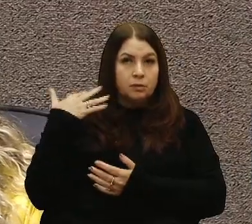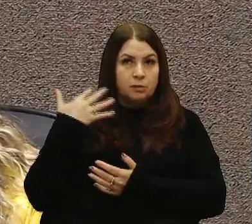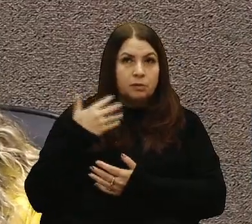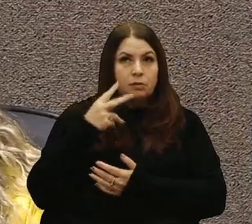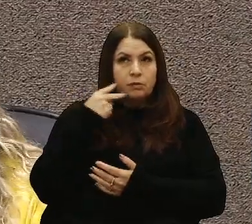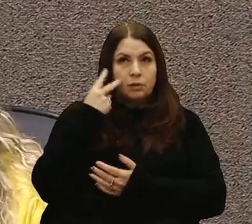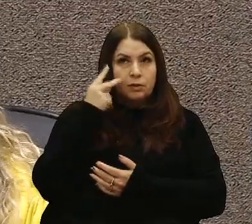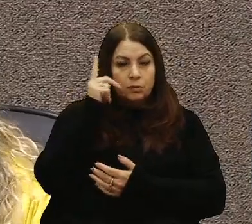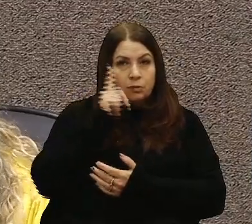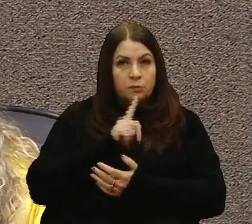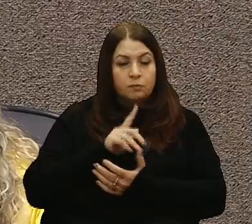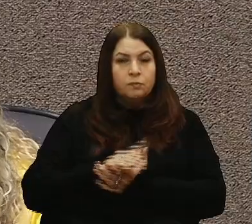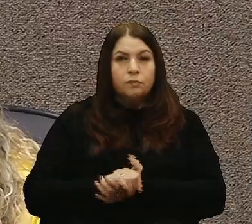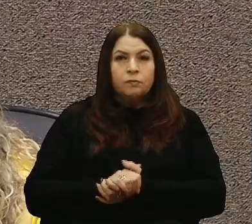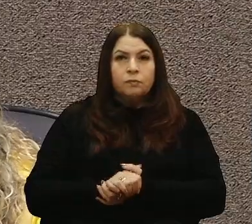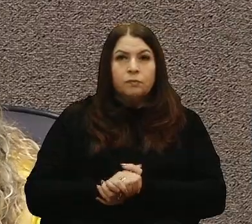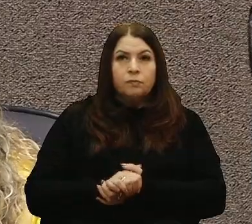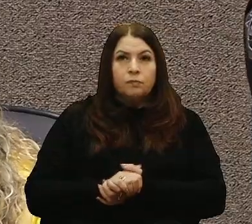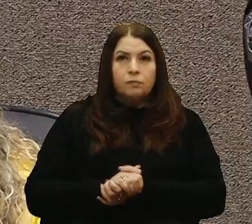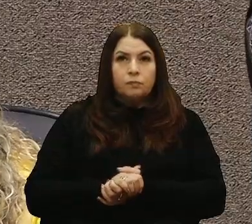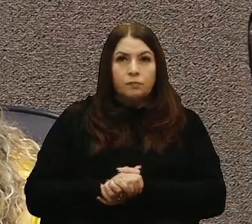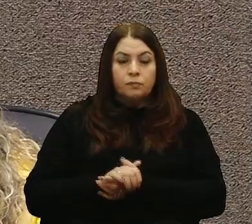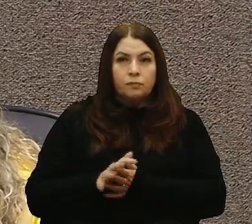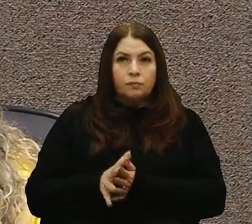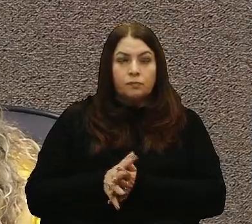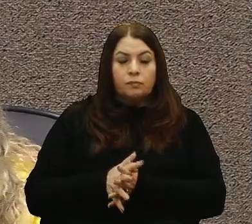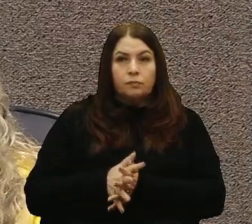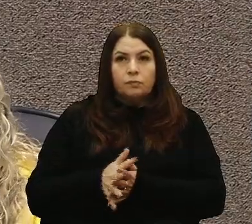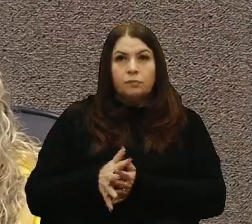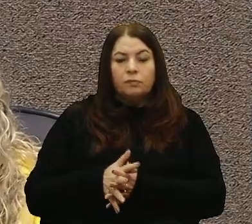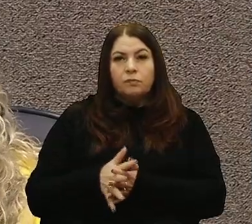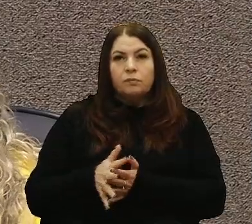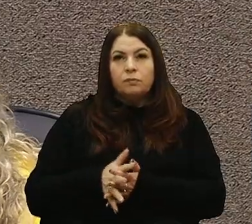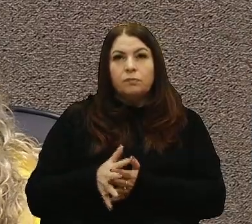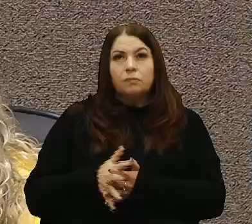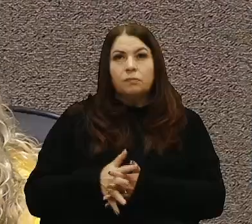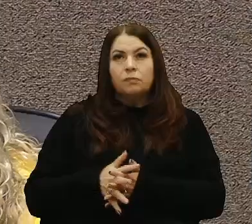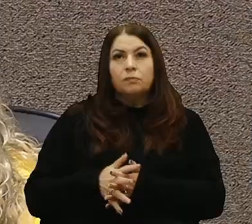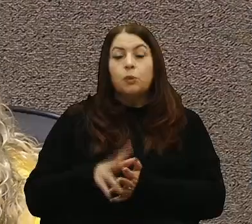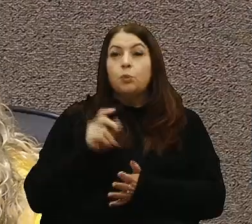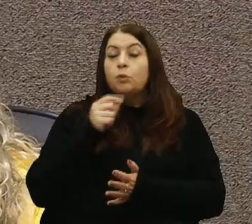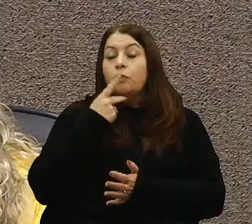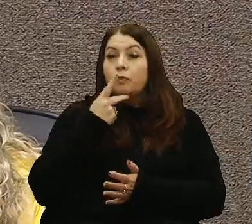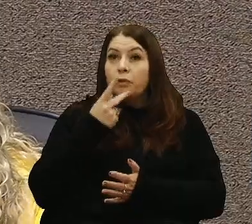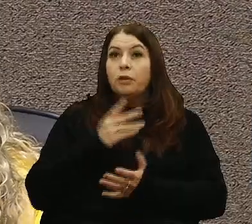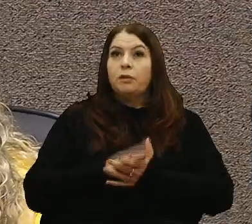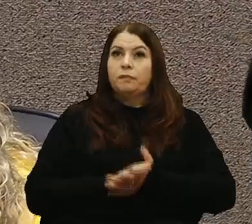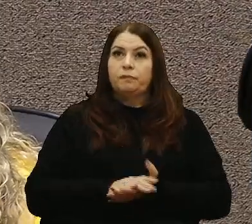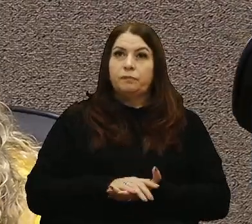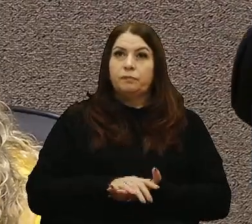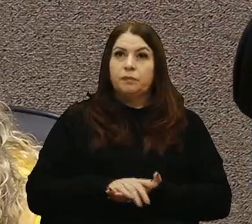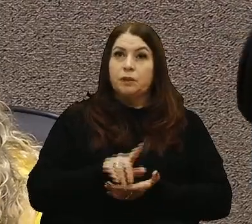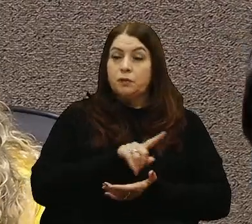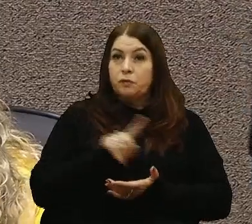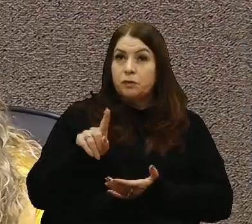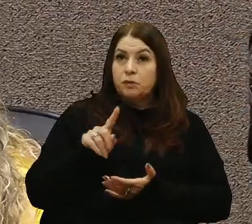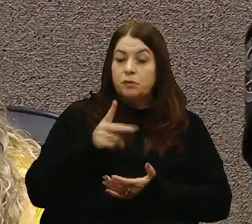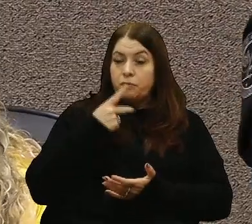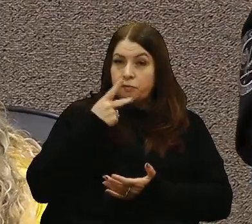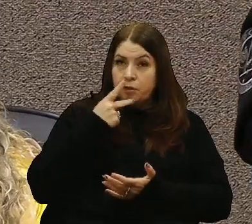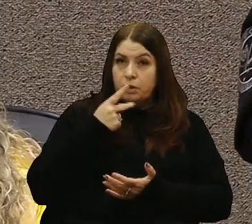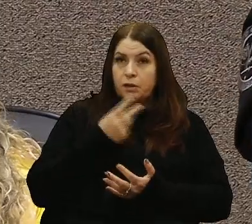o vereador Lucas, né? E aonde é que eu quero chegar? Se vocês alegam